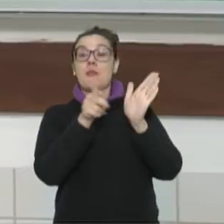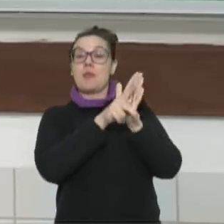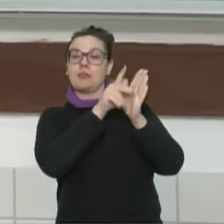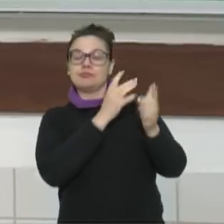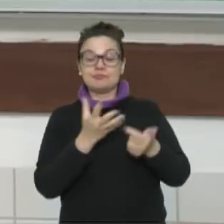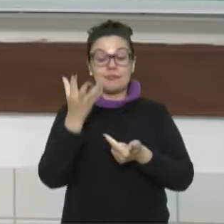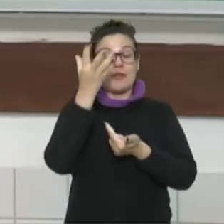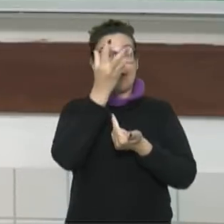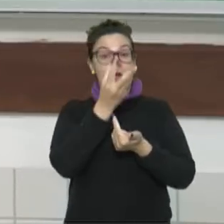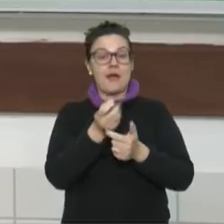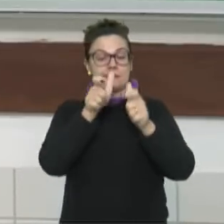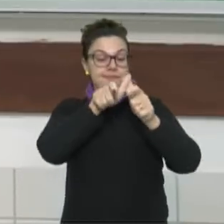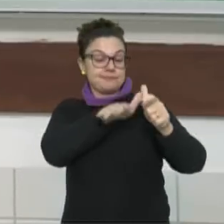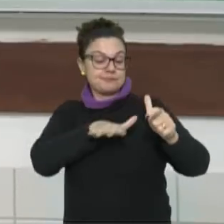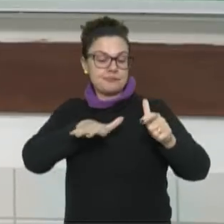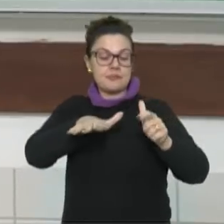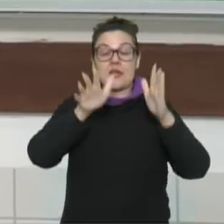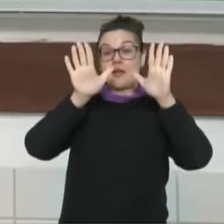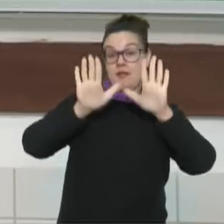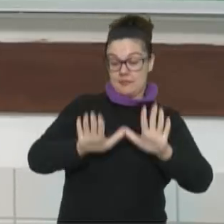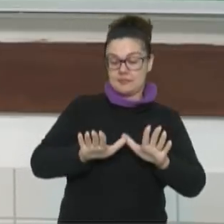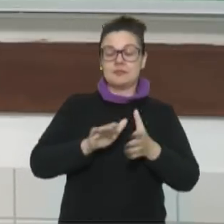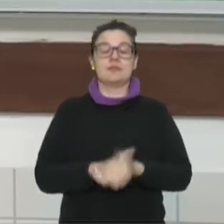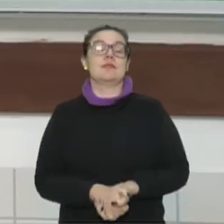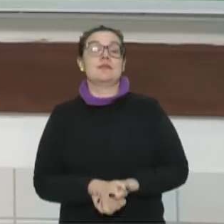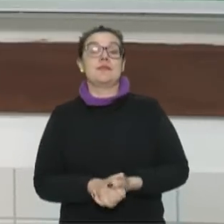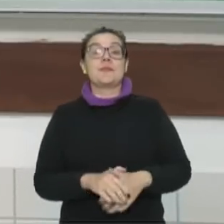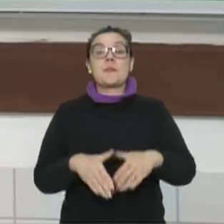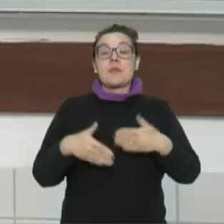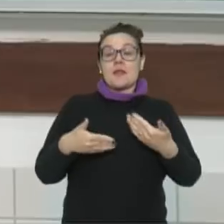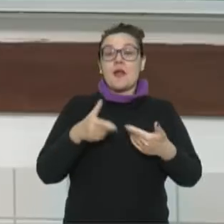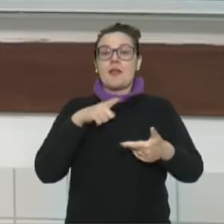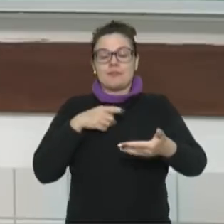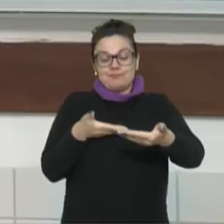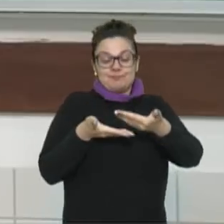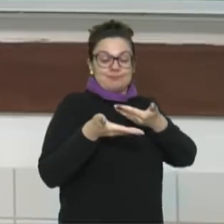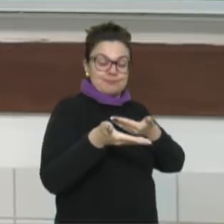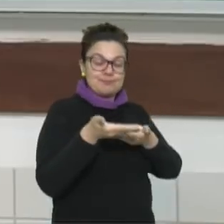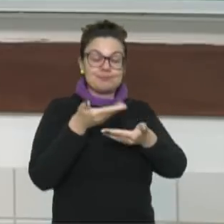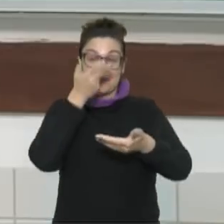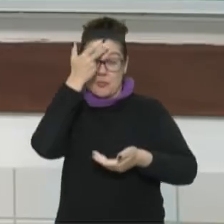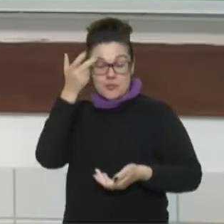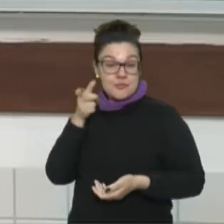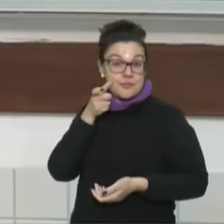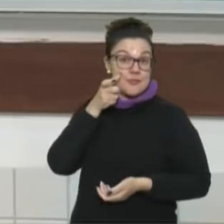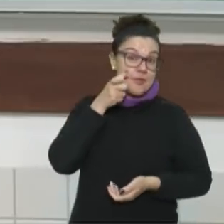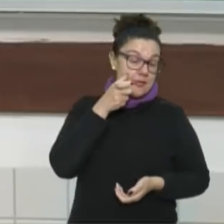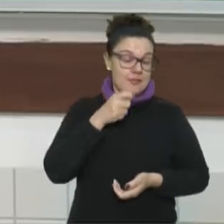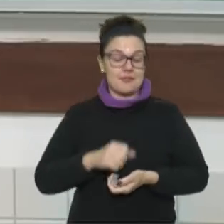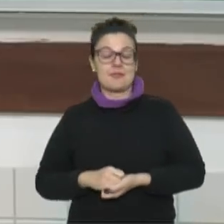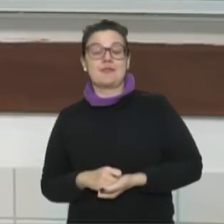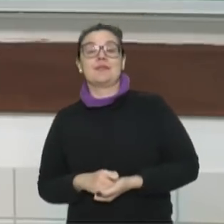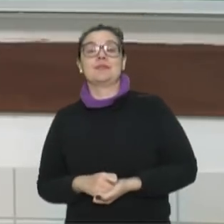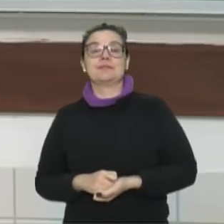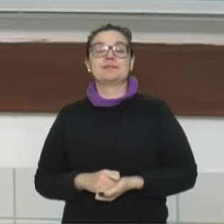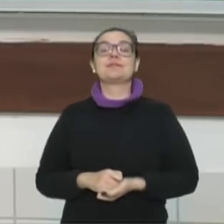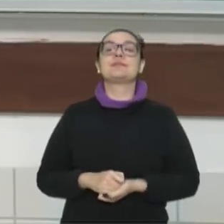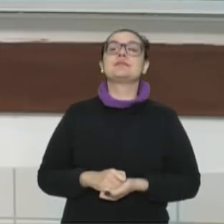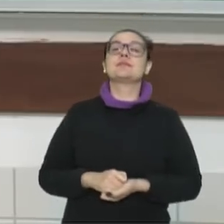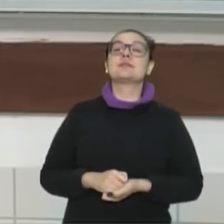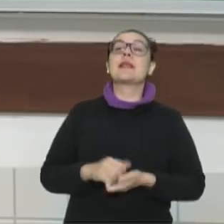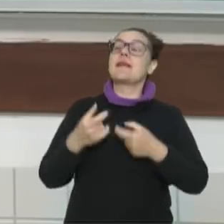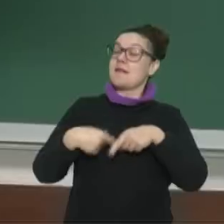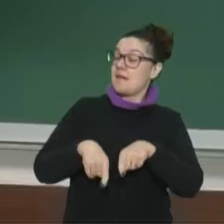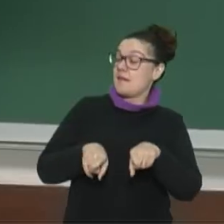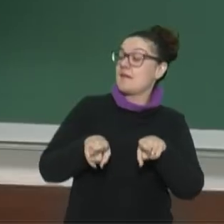ela vai ocupar um espaço, né? E ela vai ter essa interação com o público, né? Pode ter essa interação com o público também. E